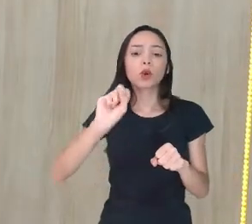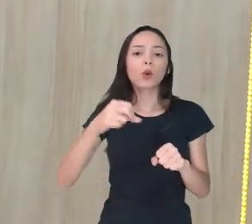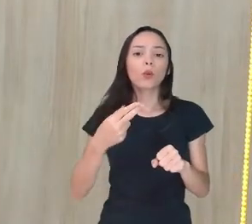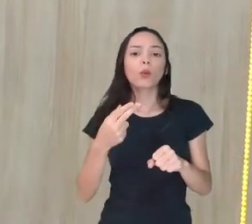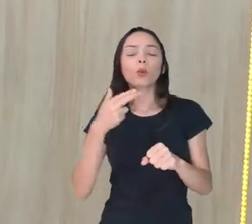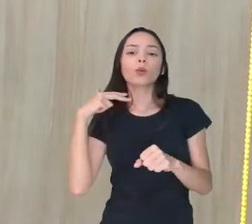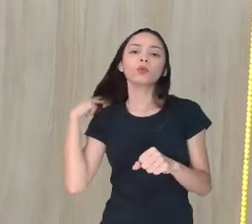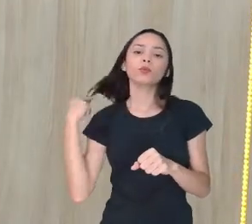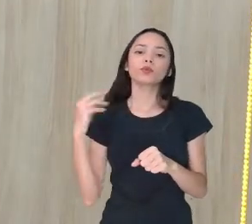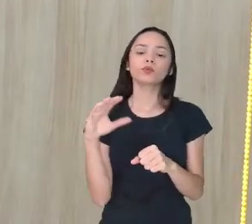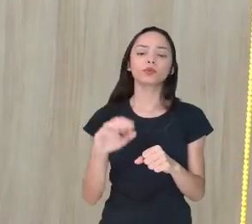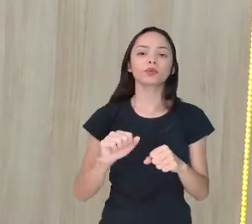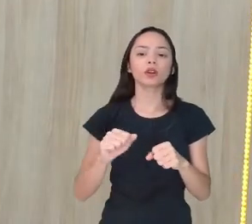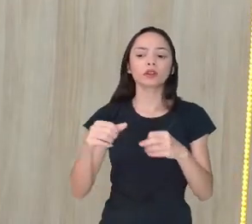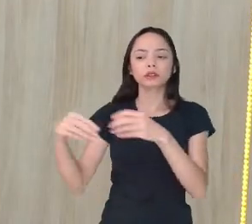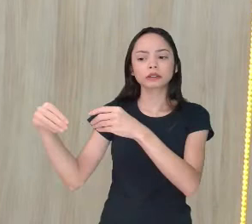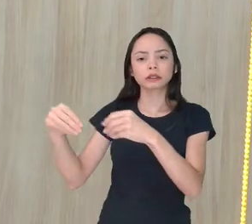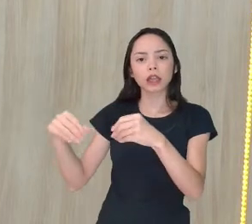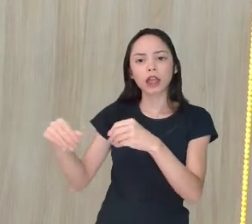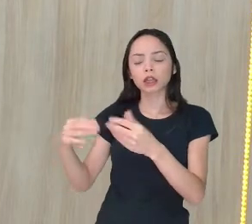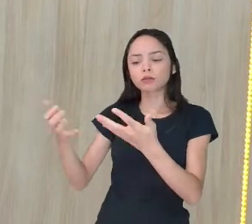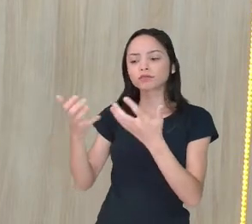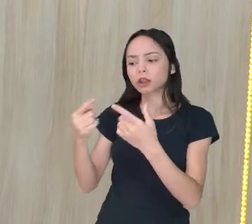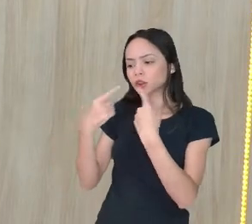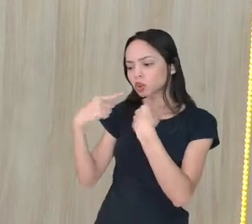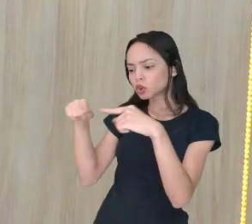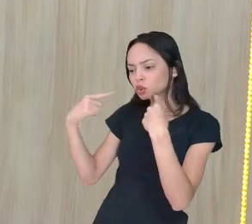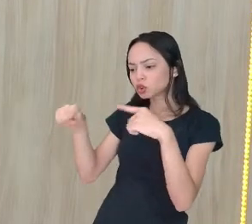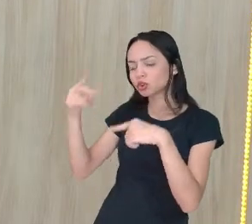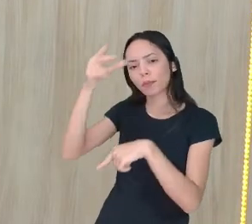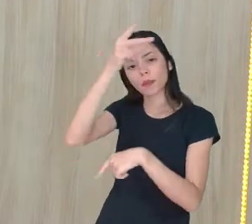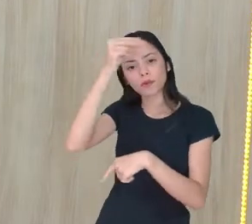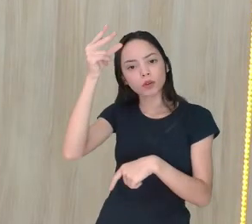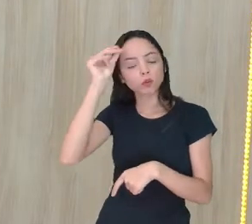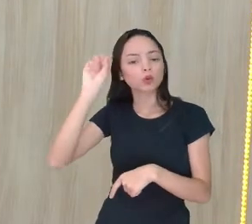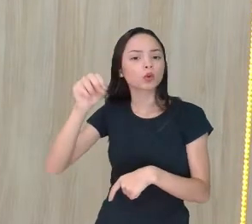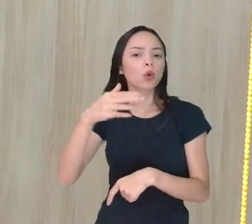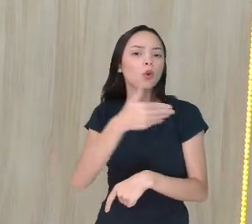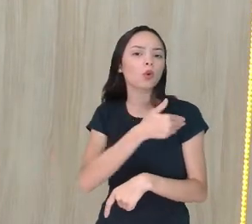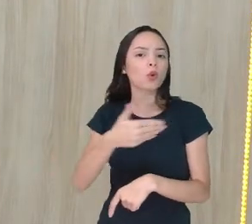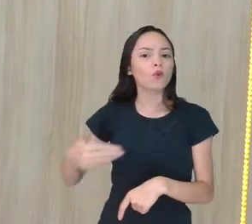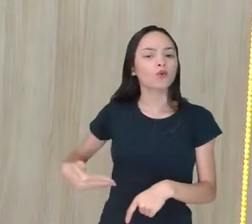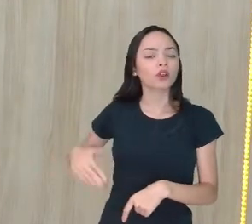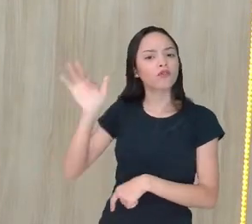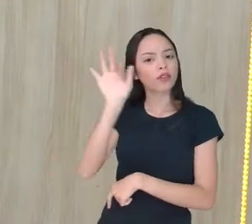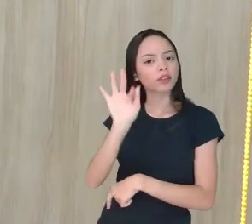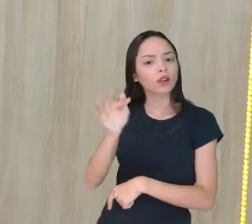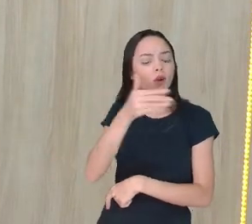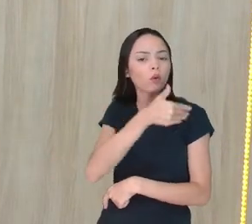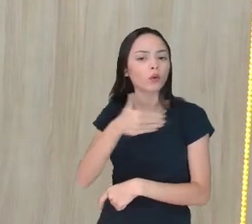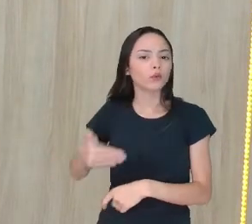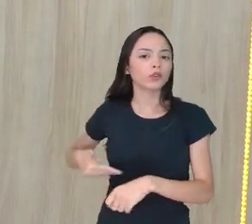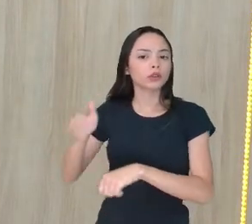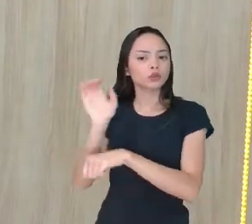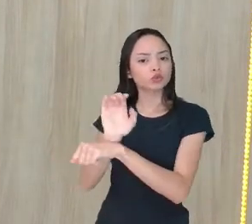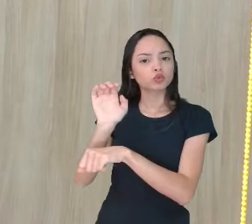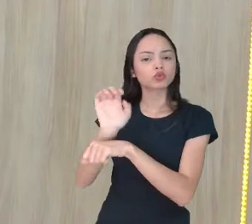né, exigindo ali que a prefeitura, ou o governo do estado, ou até mesmo o governo federal, ele atue